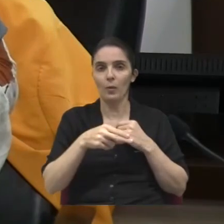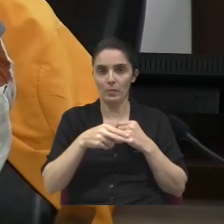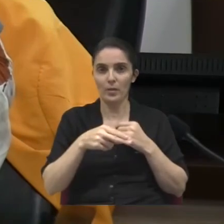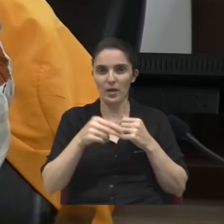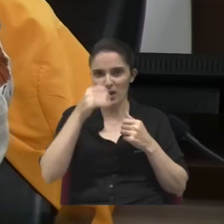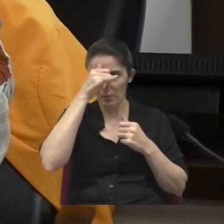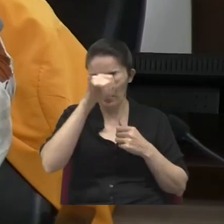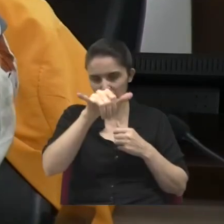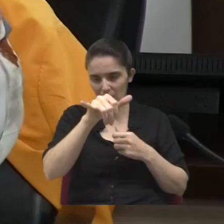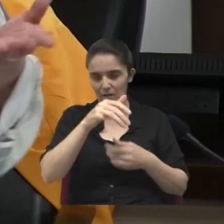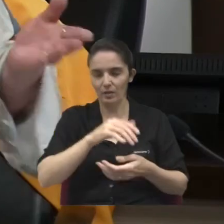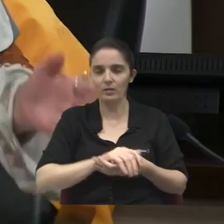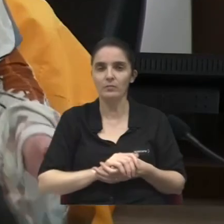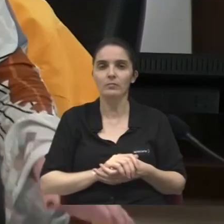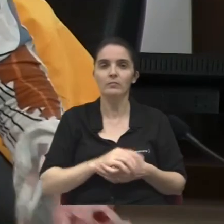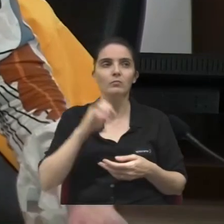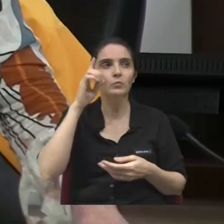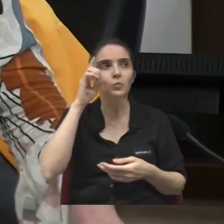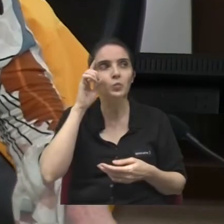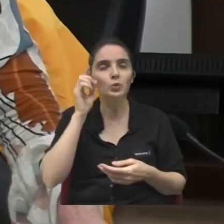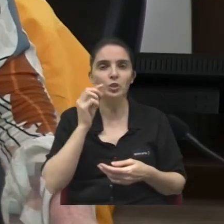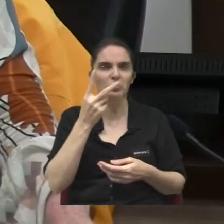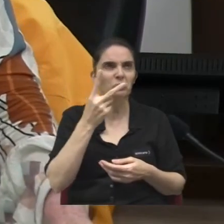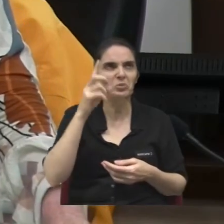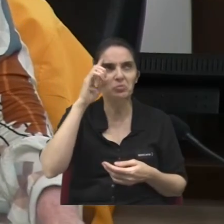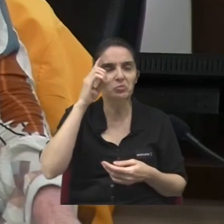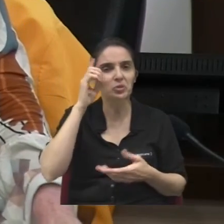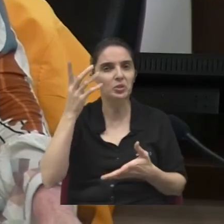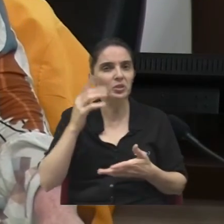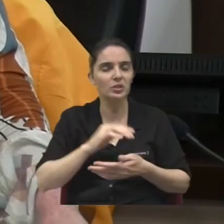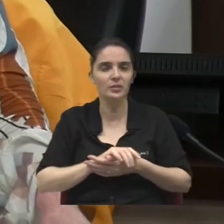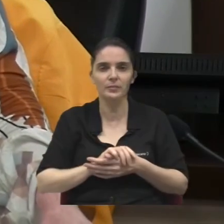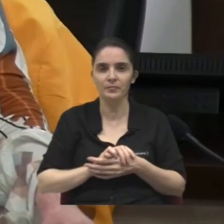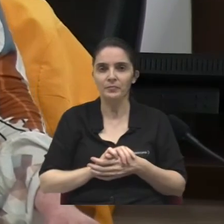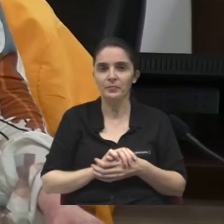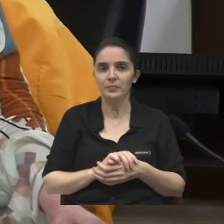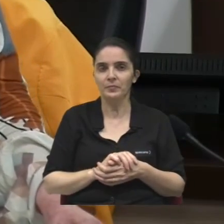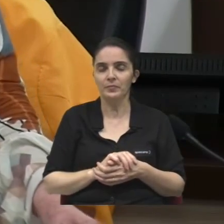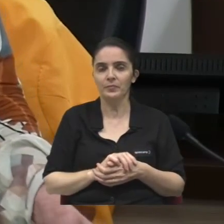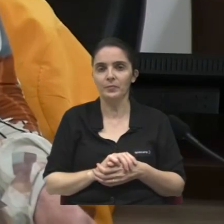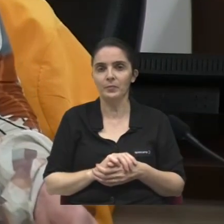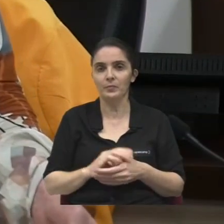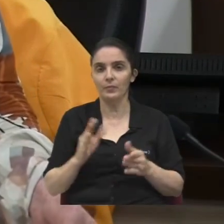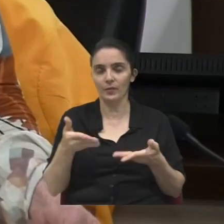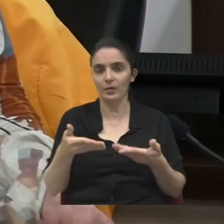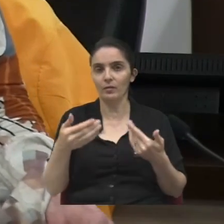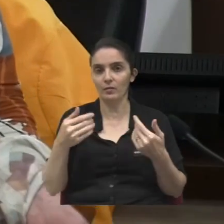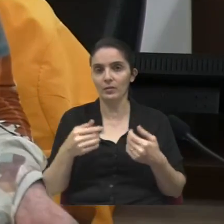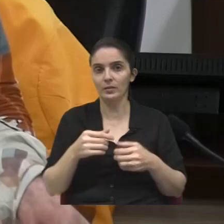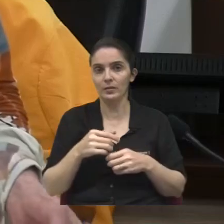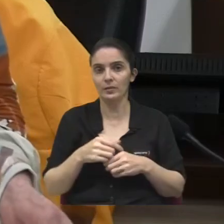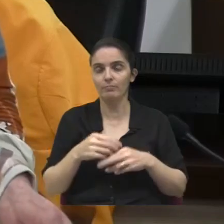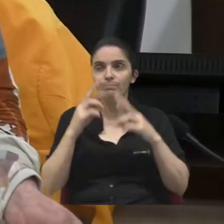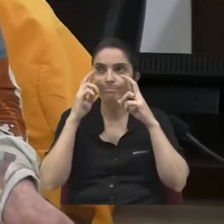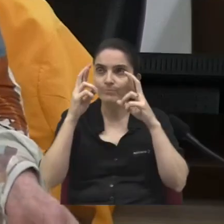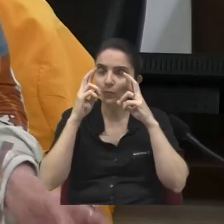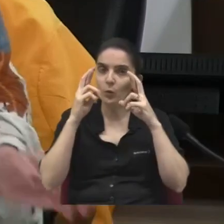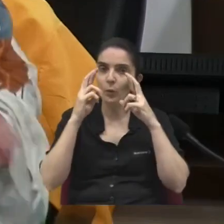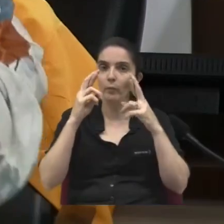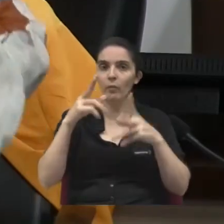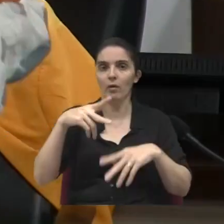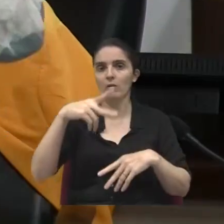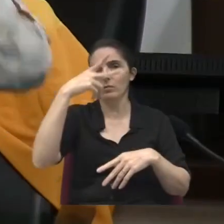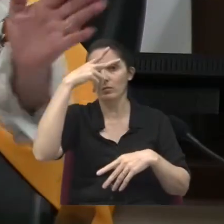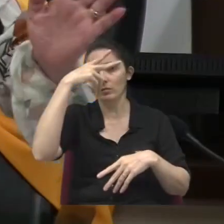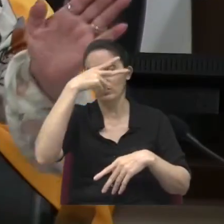considerar por dia. Vamos colocar aí mais esse olhar, e agora eu realmente estou esperando aí a ação do senhor prefeito, rapidamente,